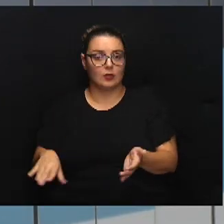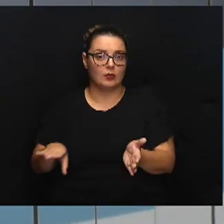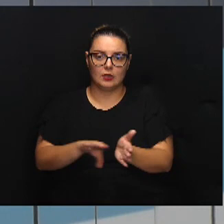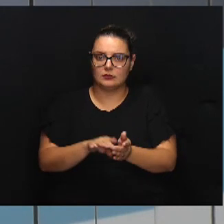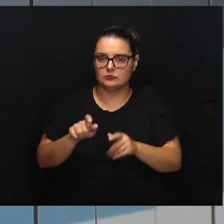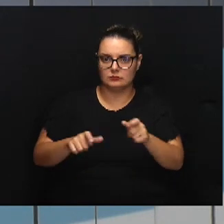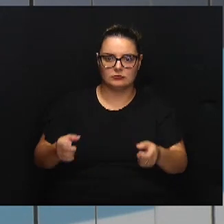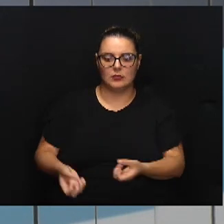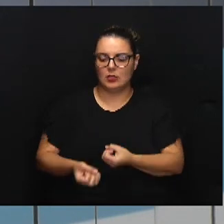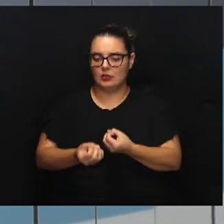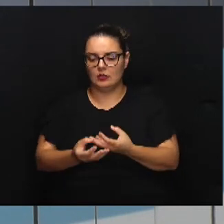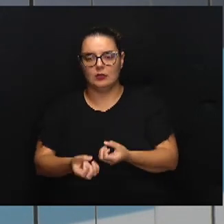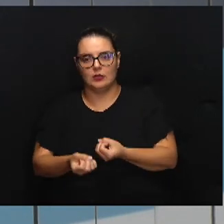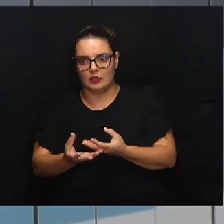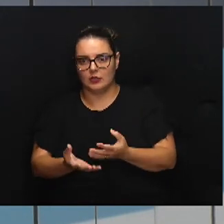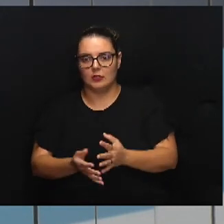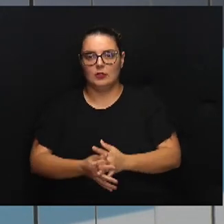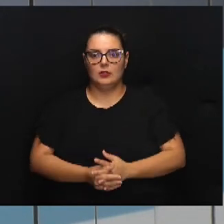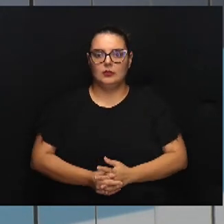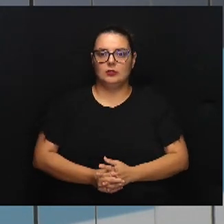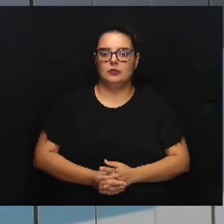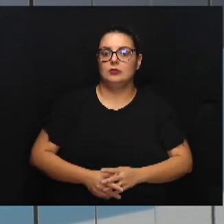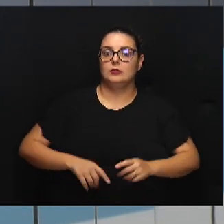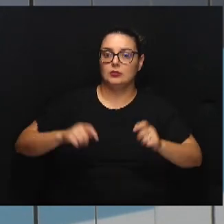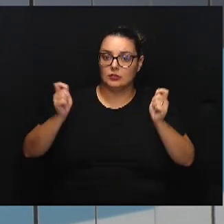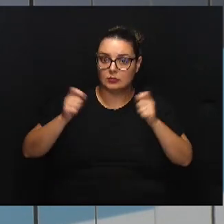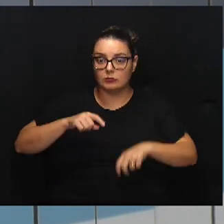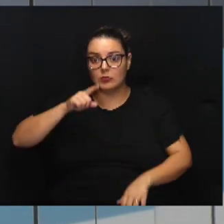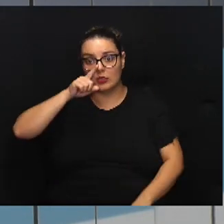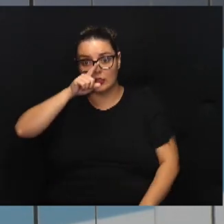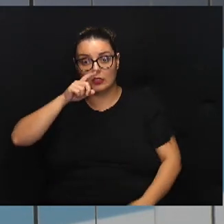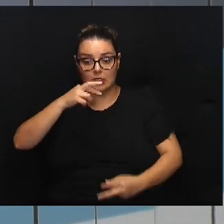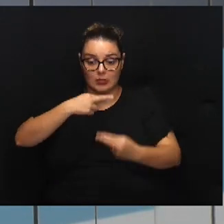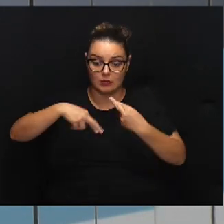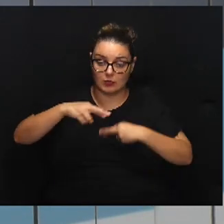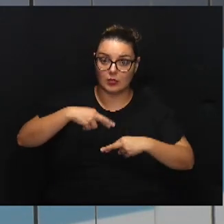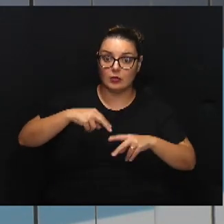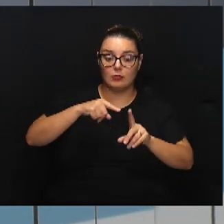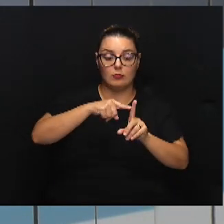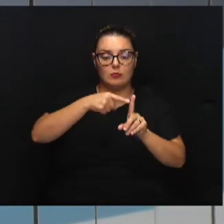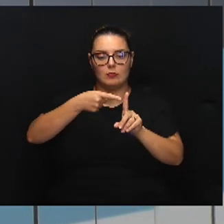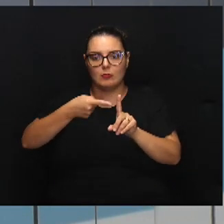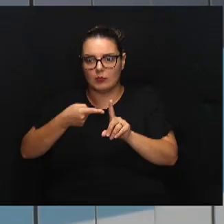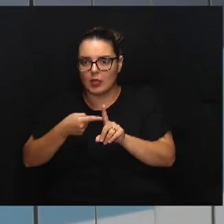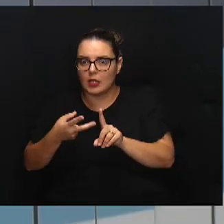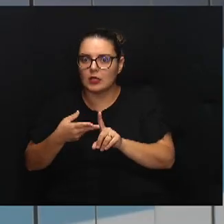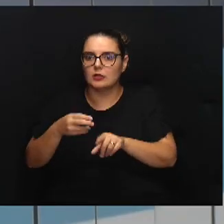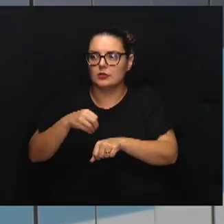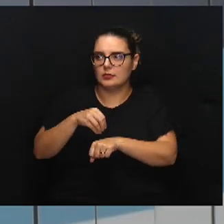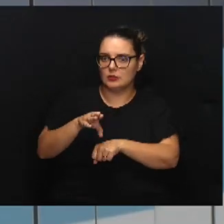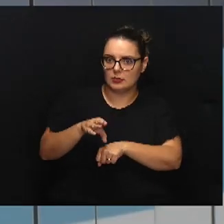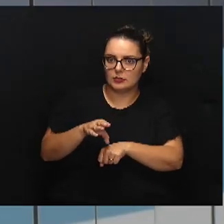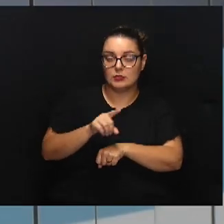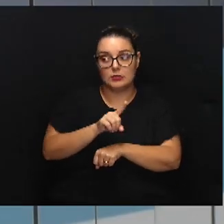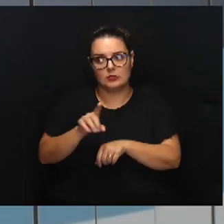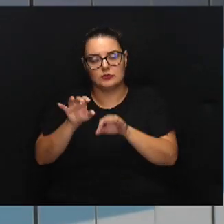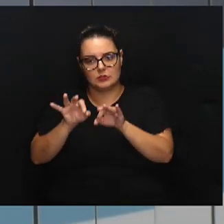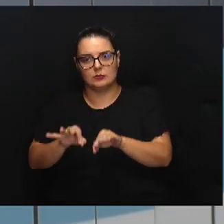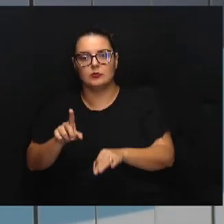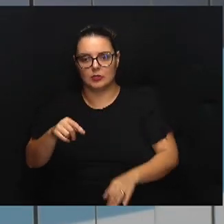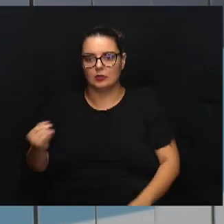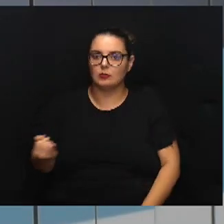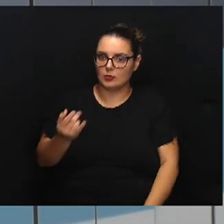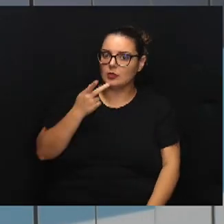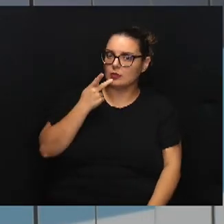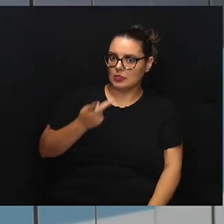essas informações, os potenciais riscos relacionados a uma cesárea indicada incorretamente, porque é importante